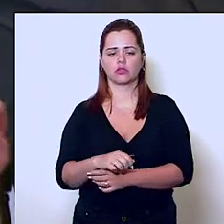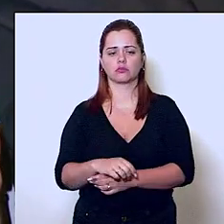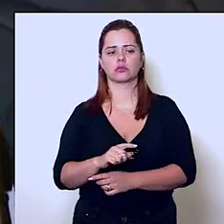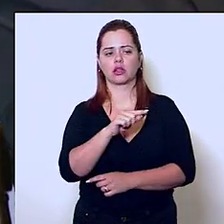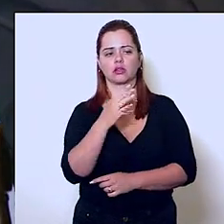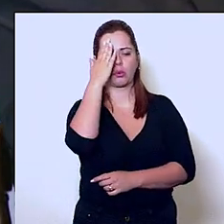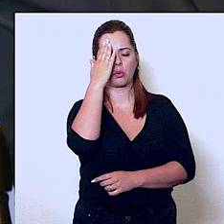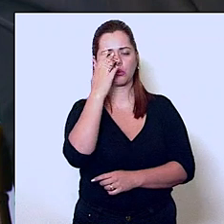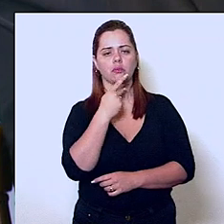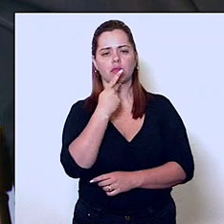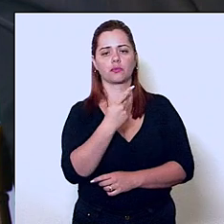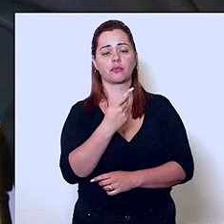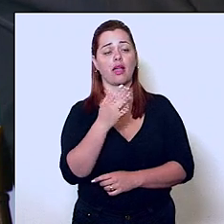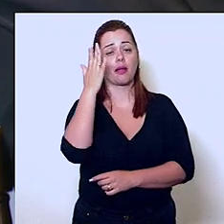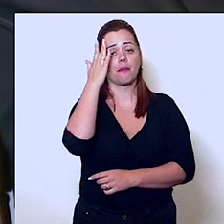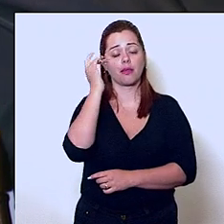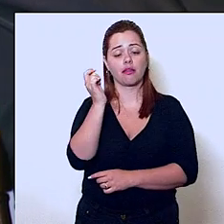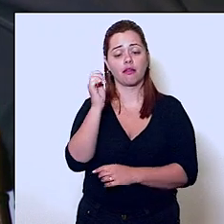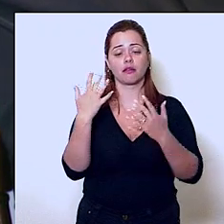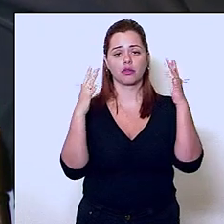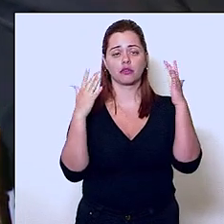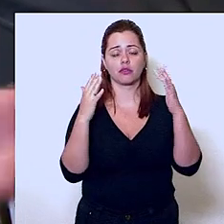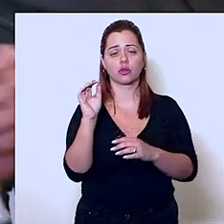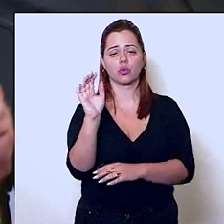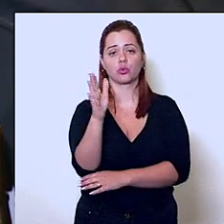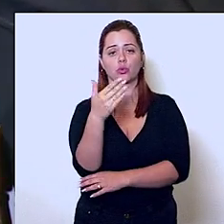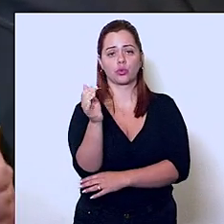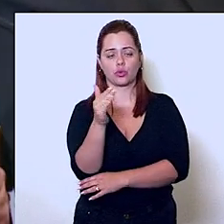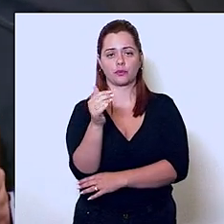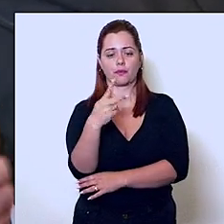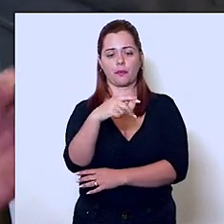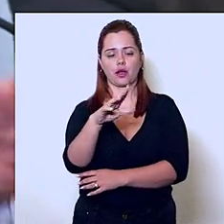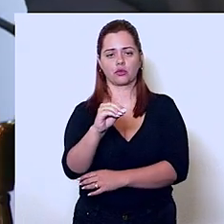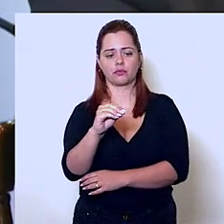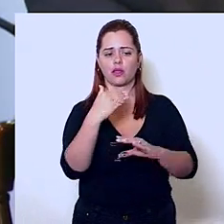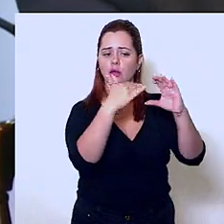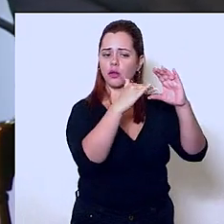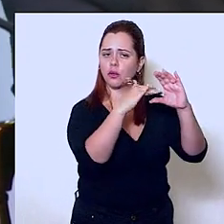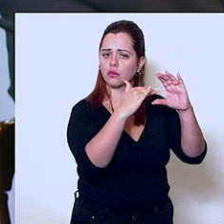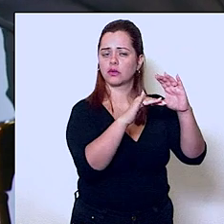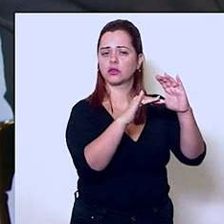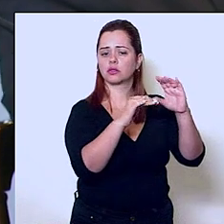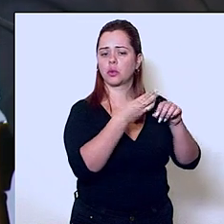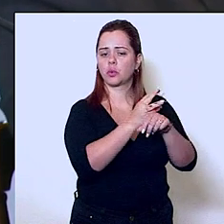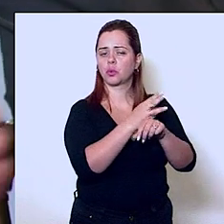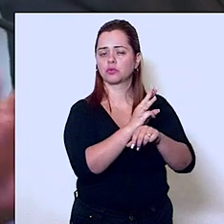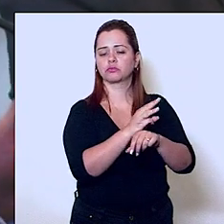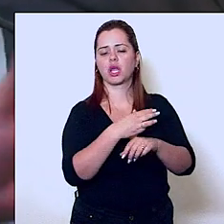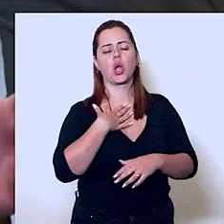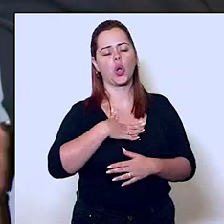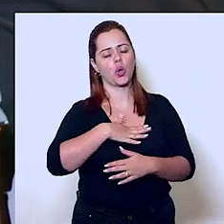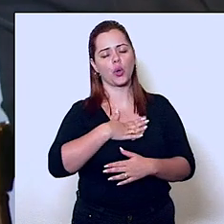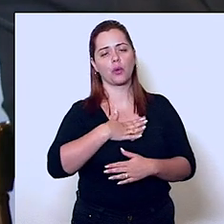amanhã é o aniversário do embaixador Paulo Tarso. Né? Manda uma mensagem para ele. Tenho certeza que ele vai gostar. E